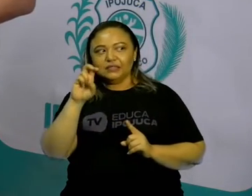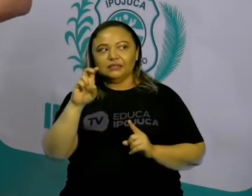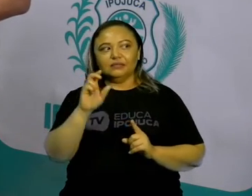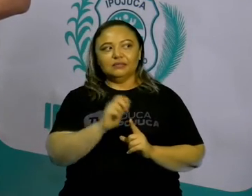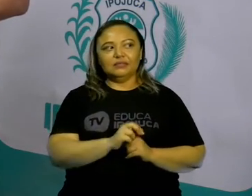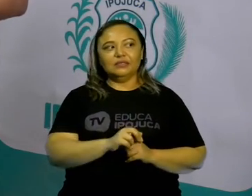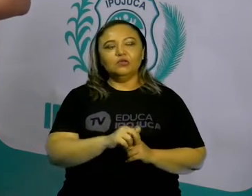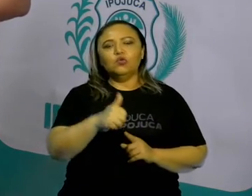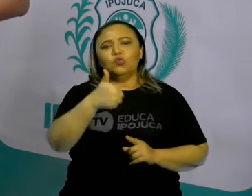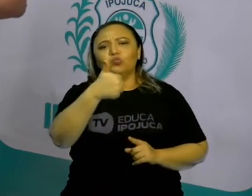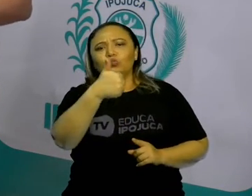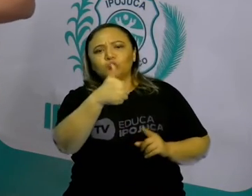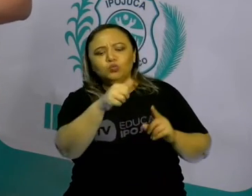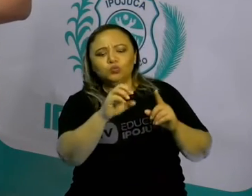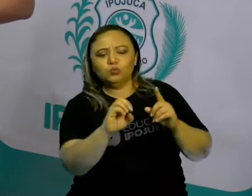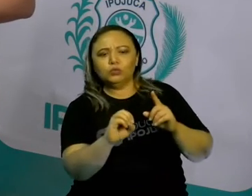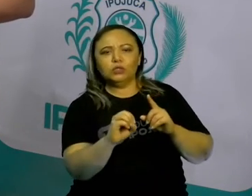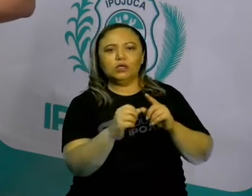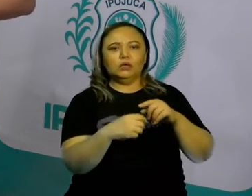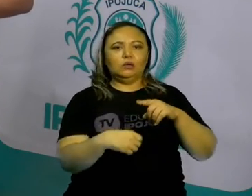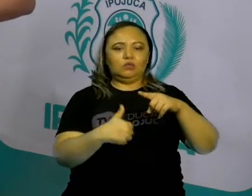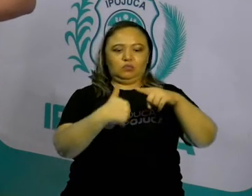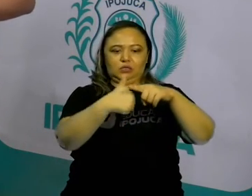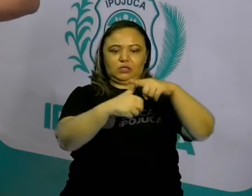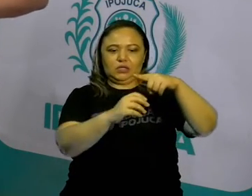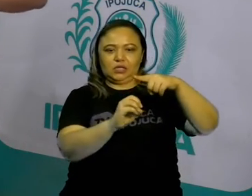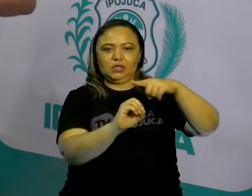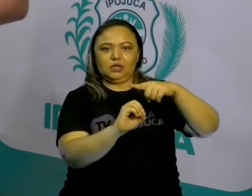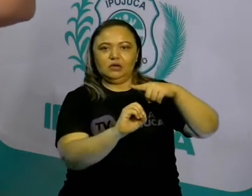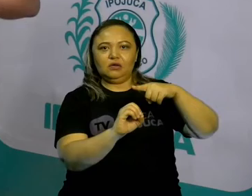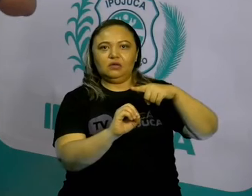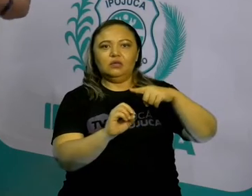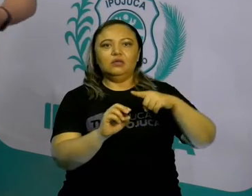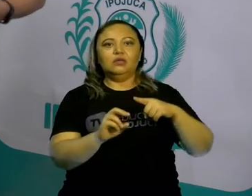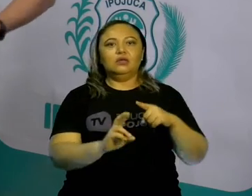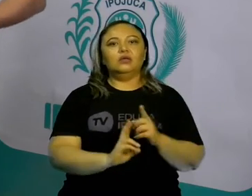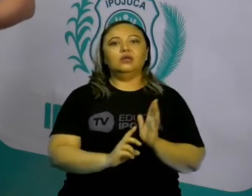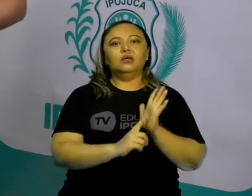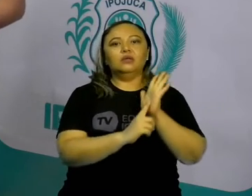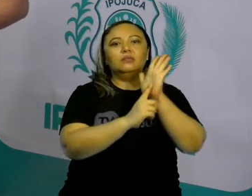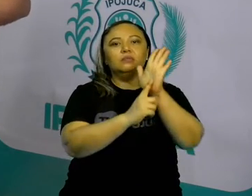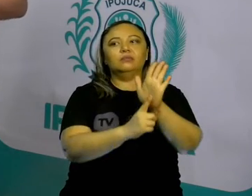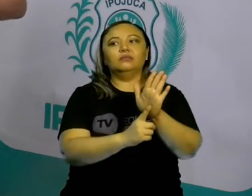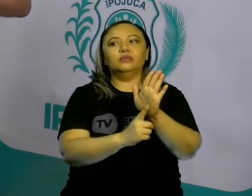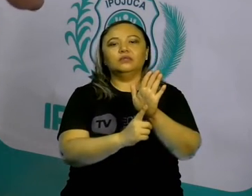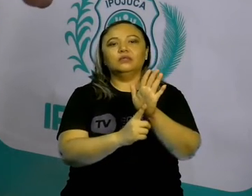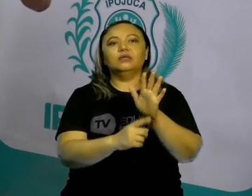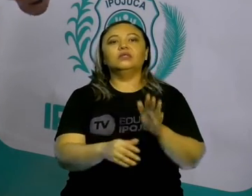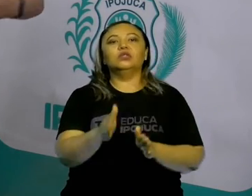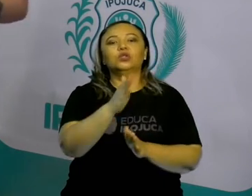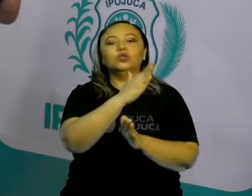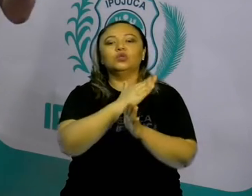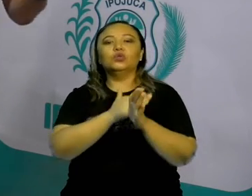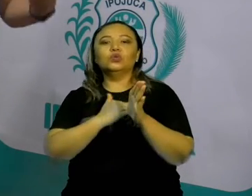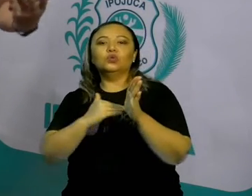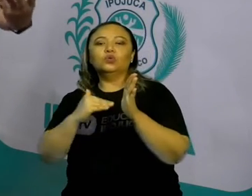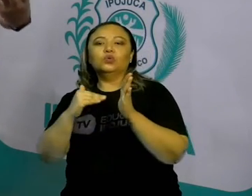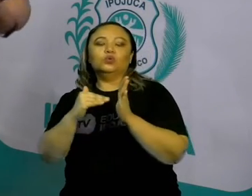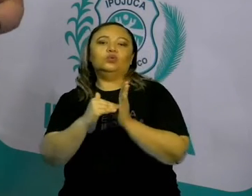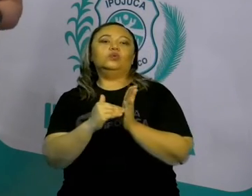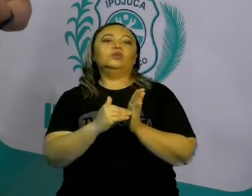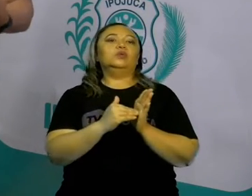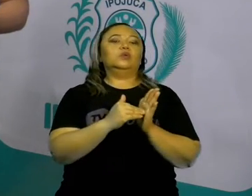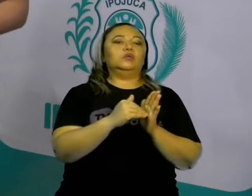é Oi e o número de baixo denominador Vai representar um nosso espaço amostral seja todas as chances